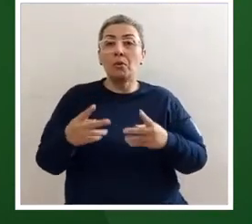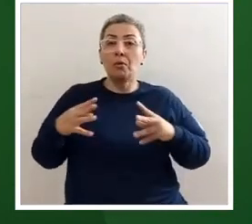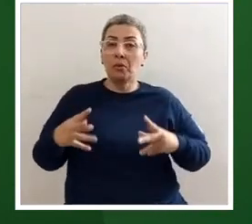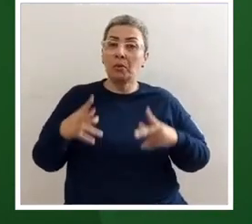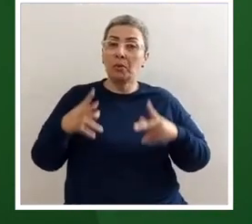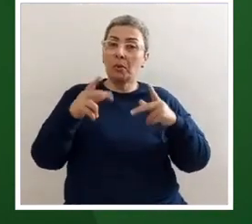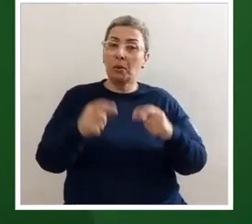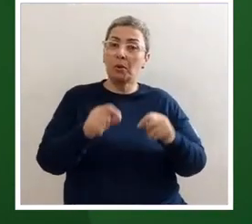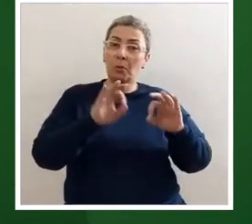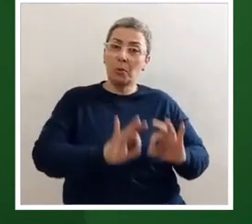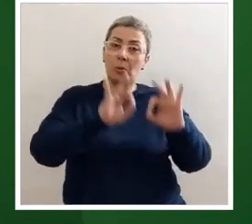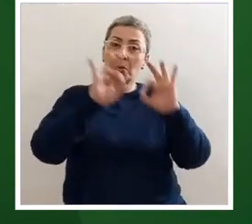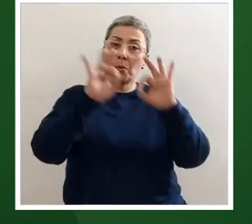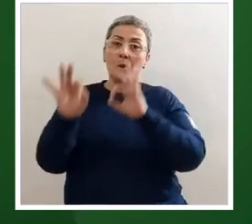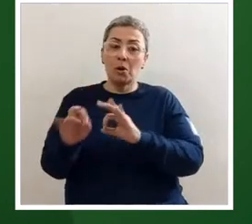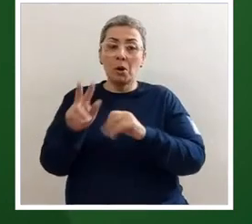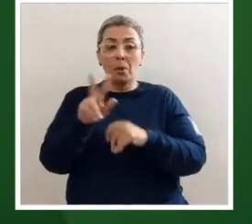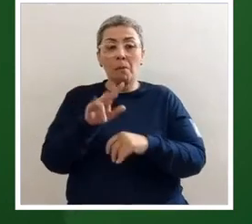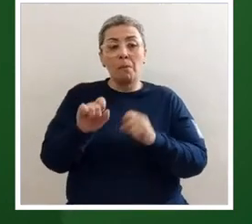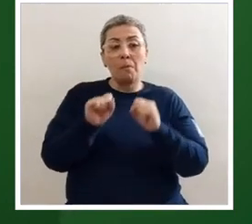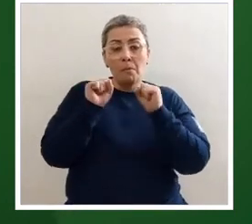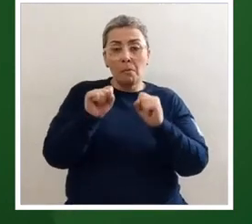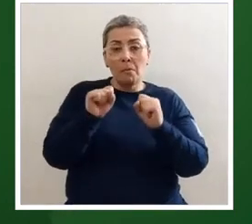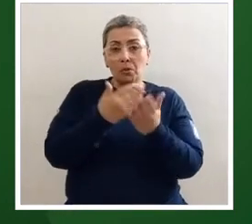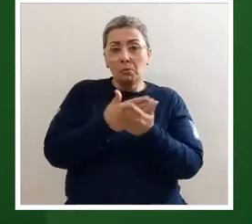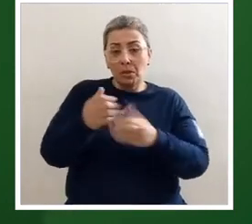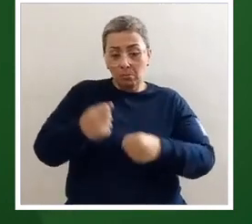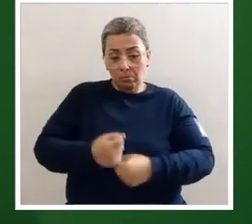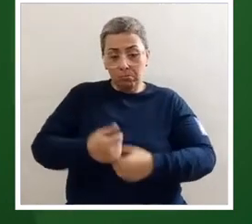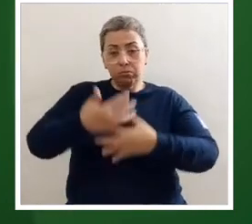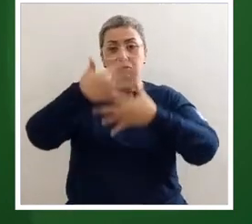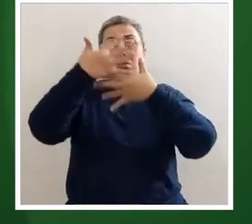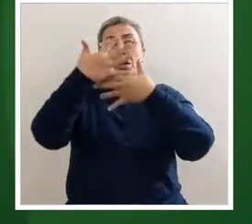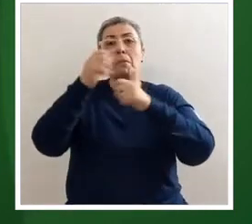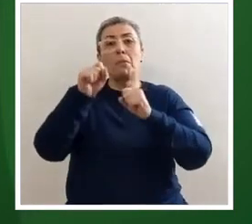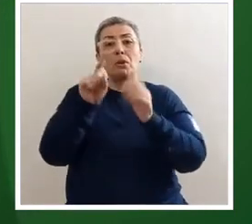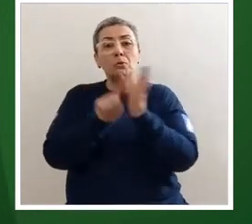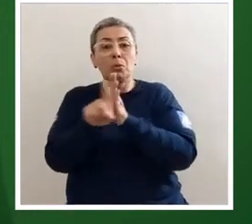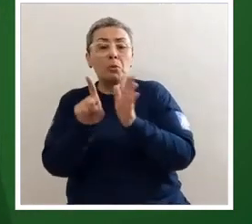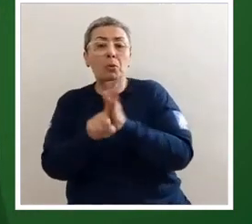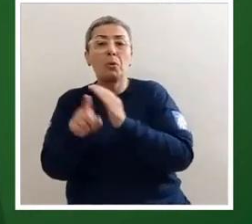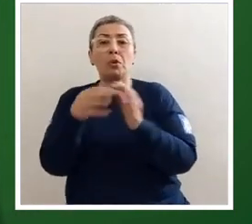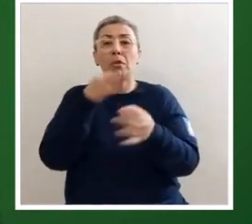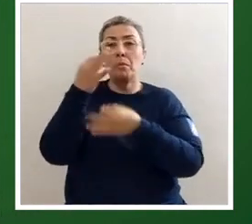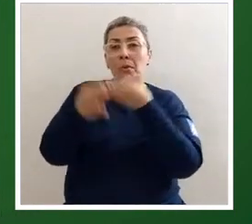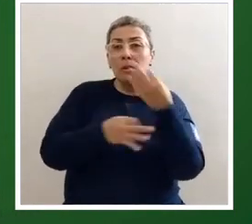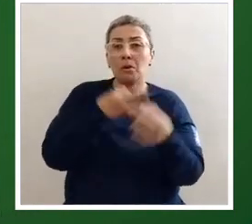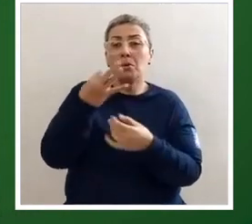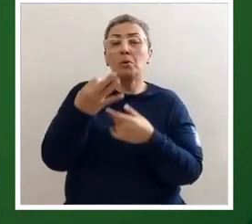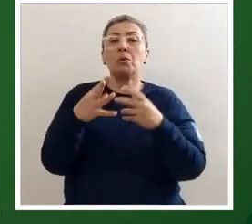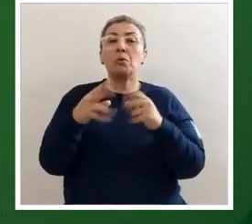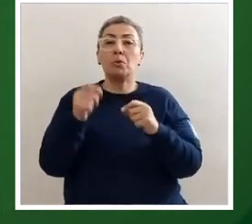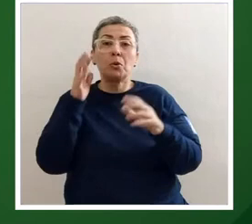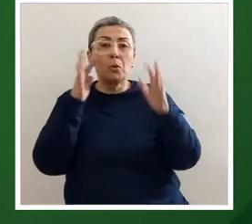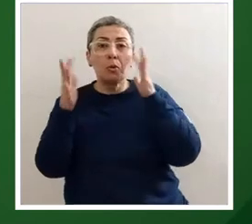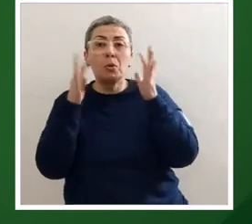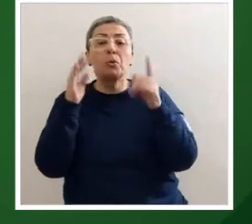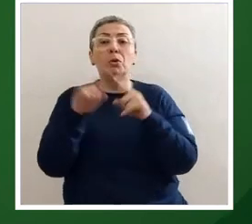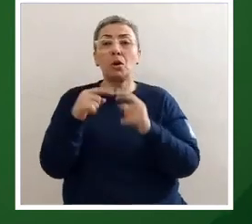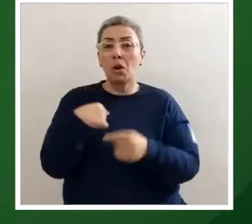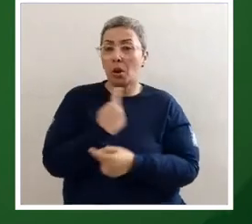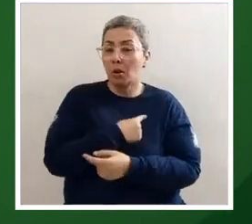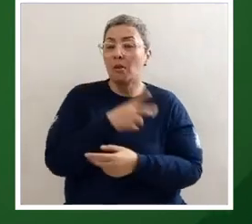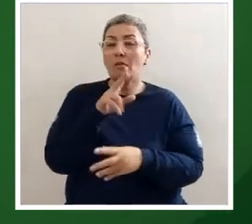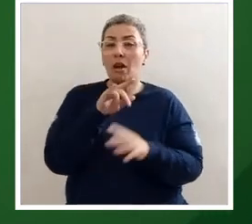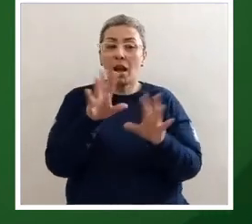aqueles que estão nos acompanhando para que possam a partir do chat né colocar suas reflexões as suas perguntas e nós aqui